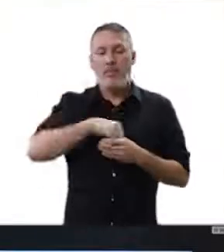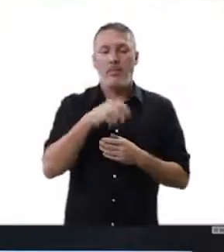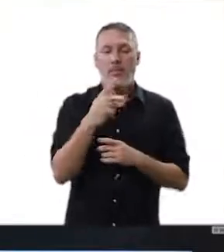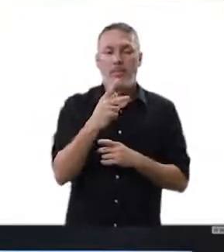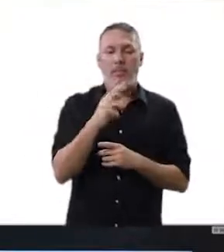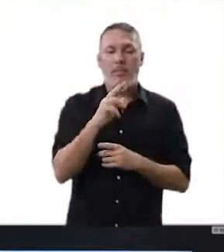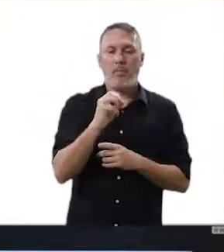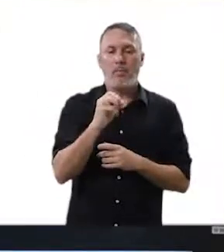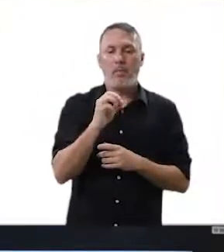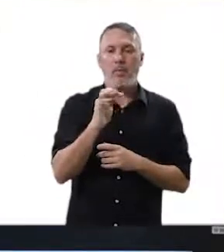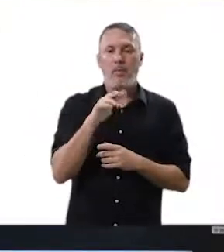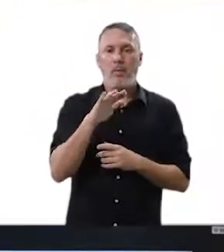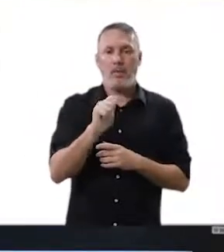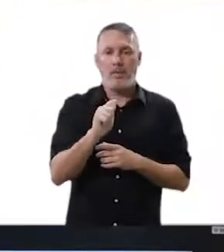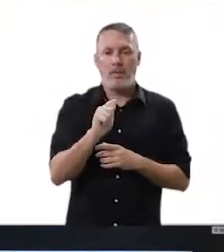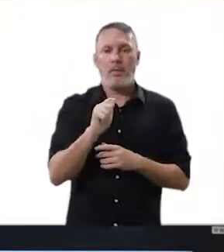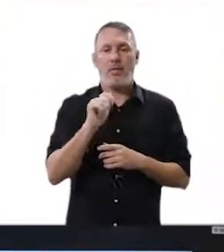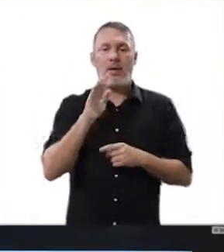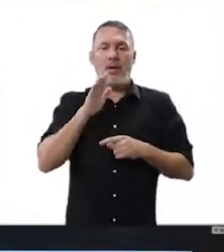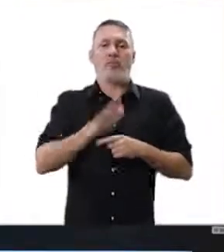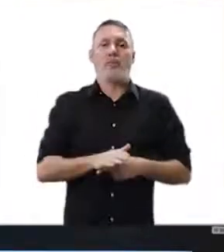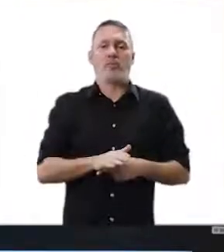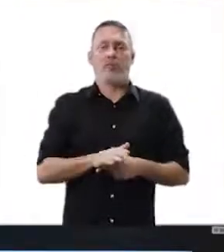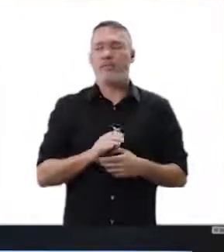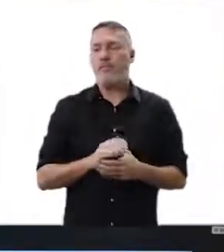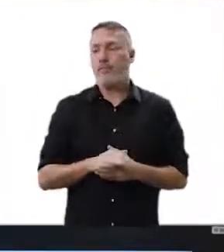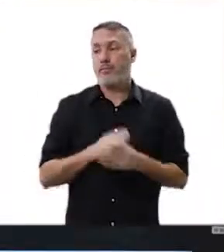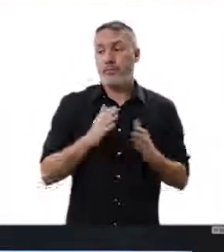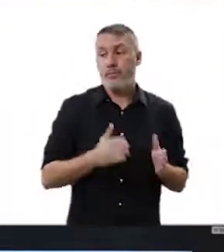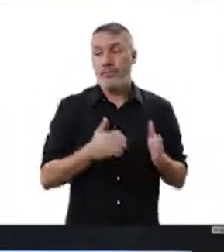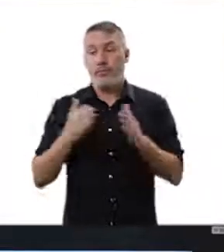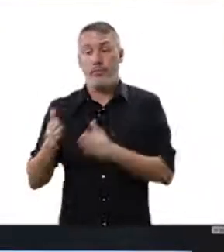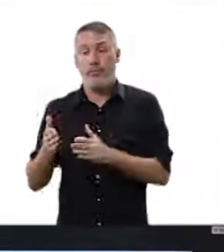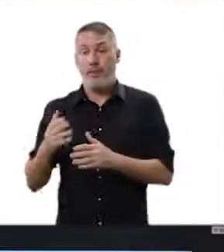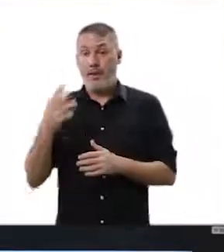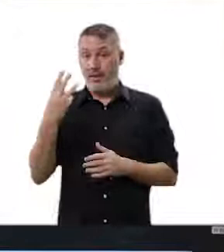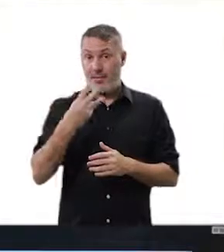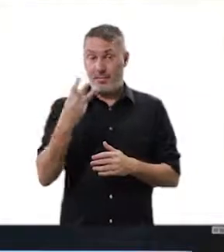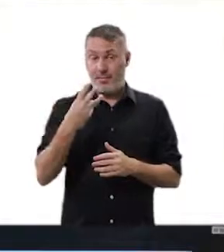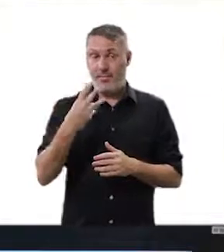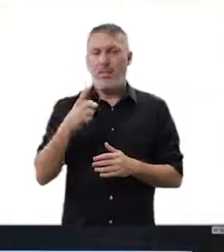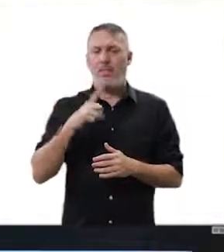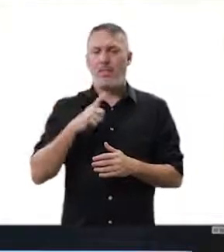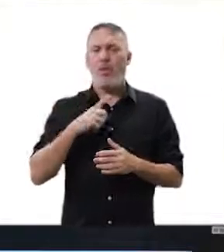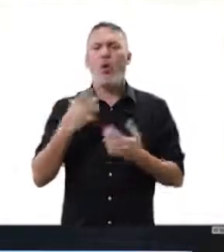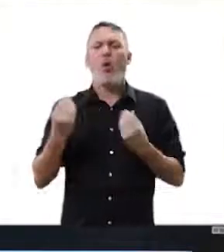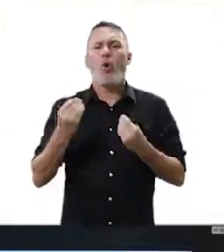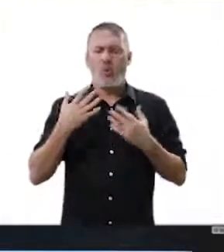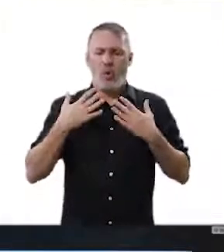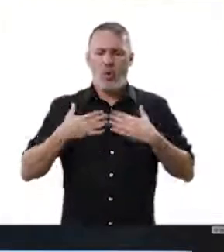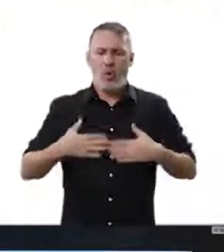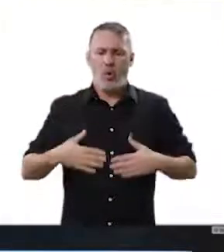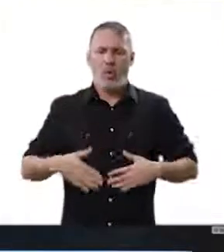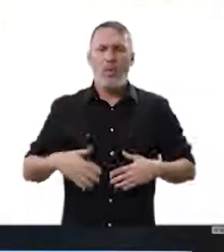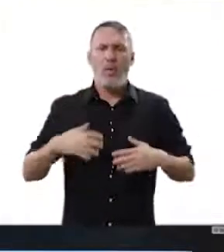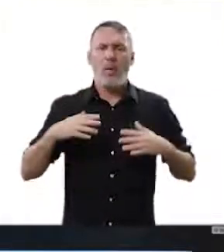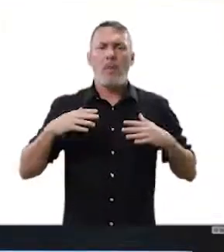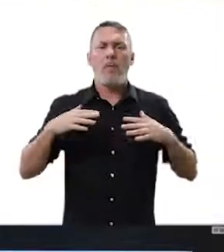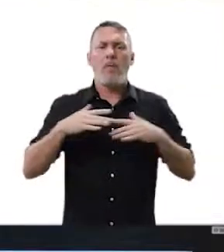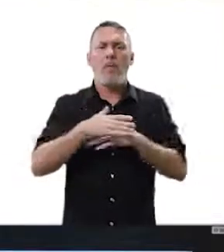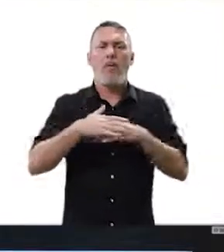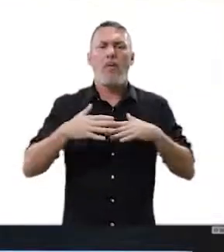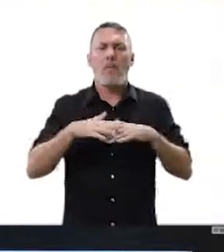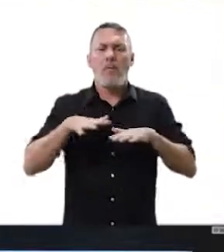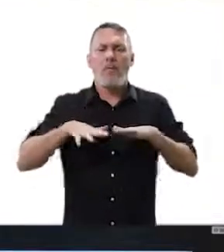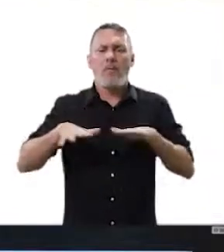A osmose, o que ela vai diferir das outras duas? Que nesse caso, o transporte ele é de solvente.